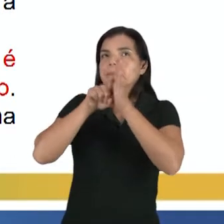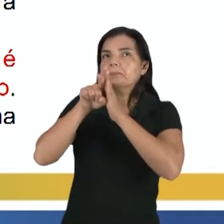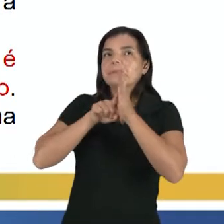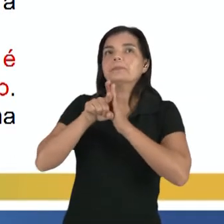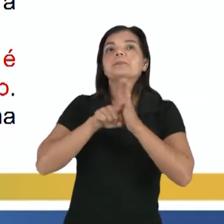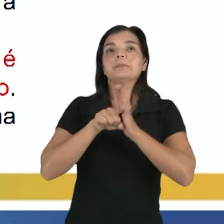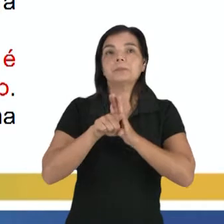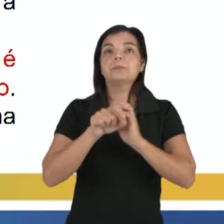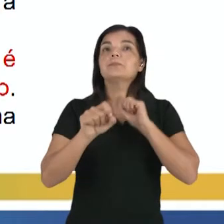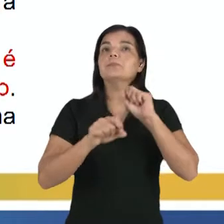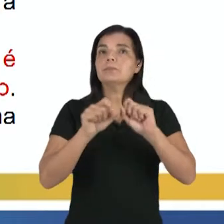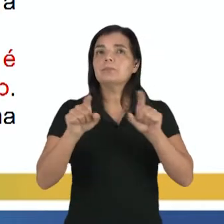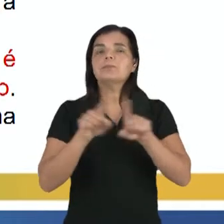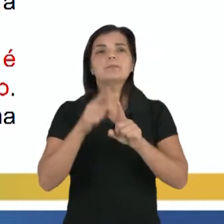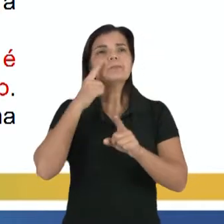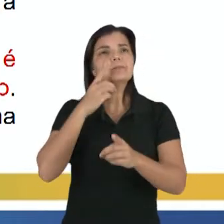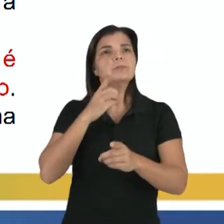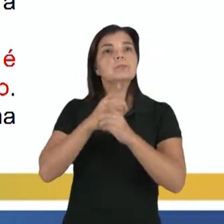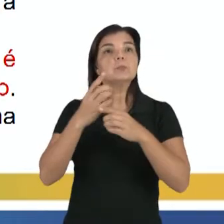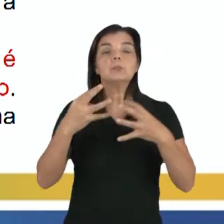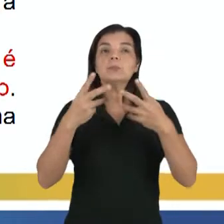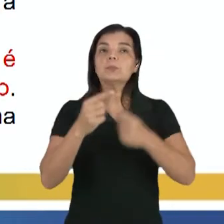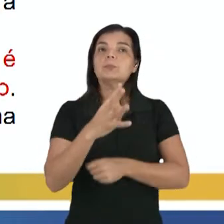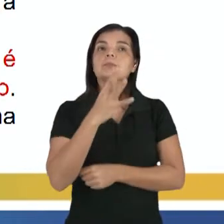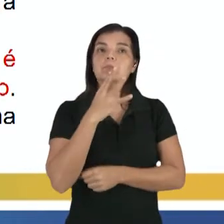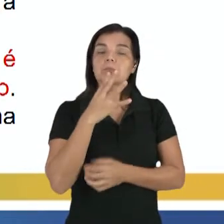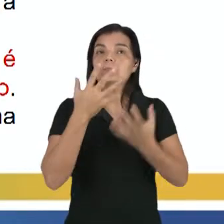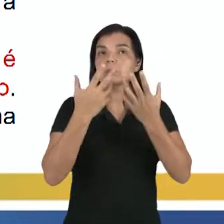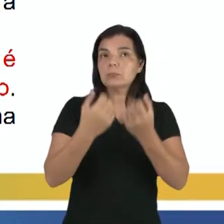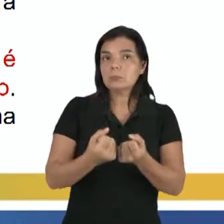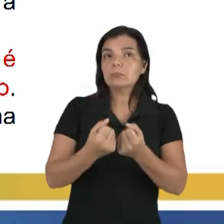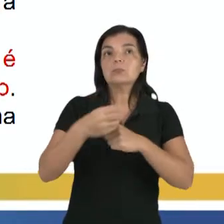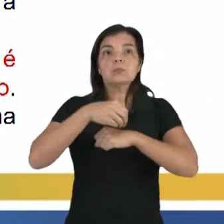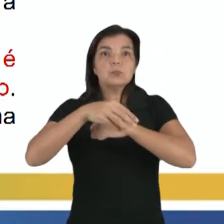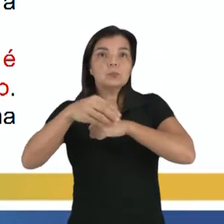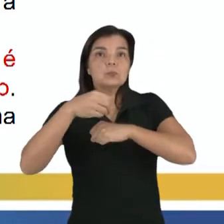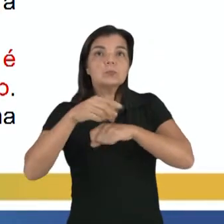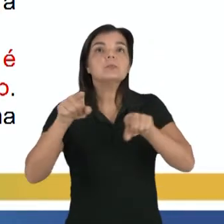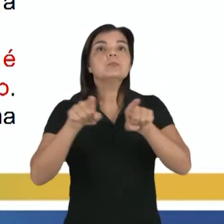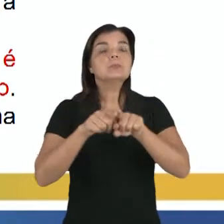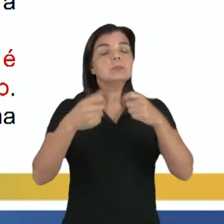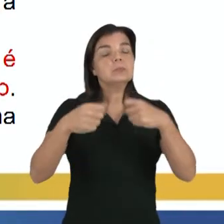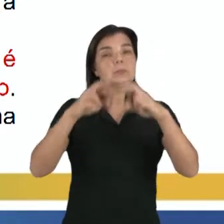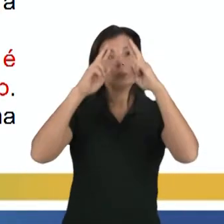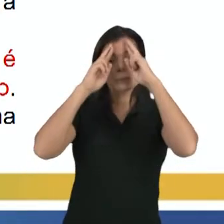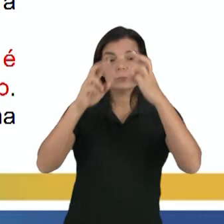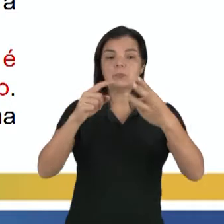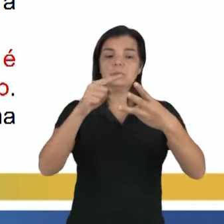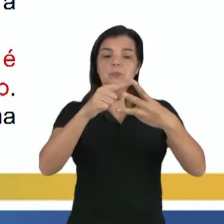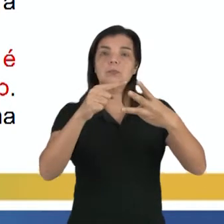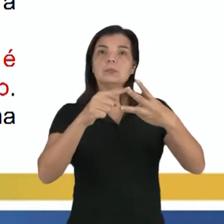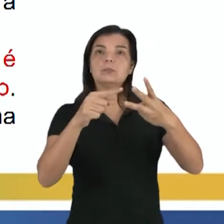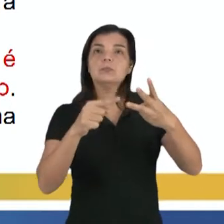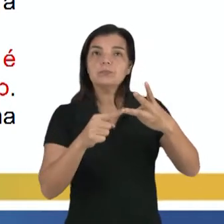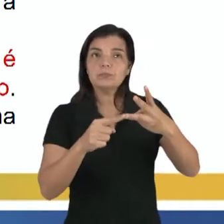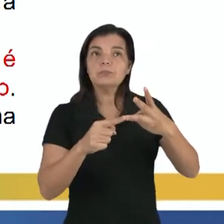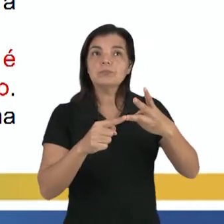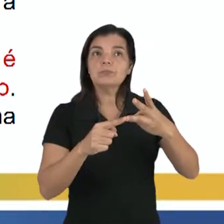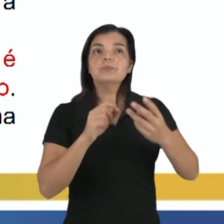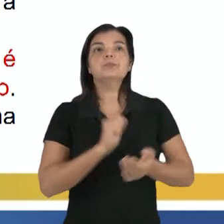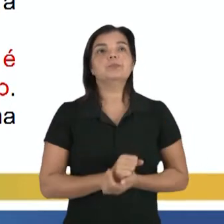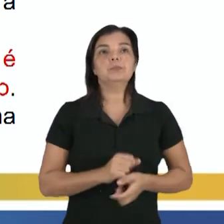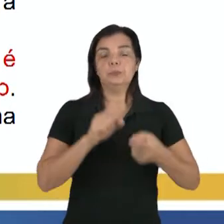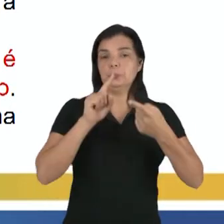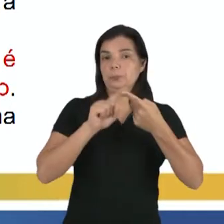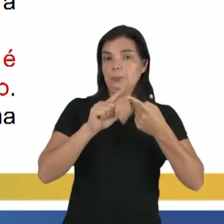acerca da lógica fizeram descobrir que todo o conhecimento válido emitido por enunciado deve respeitar 3